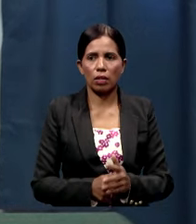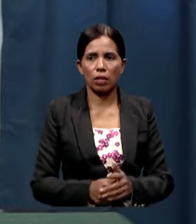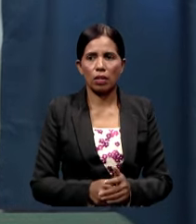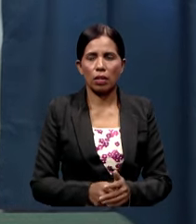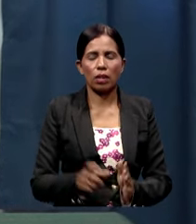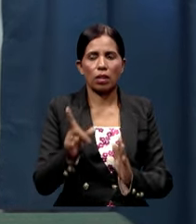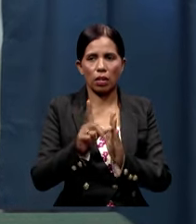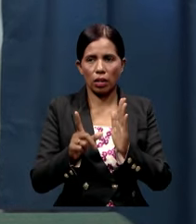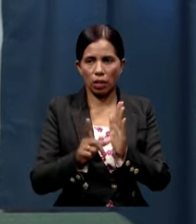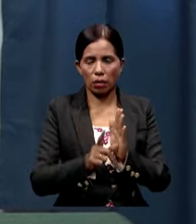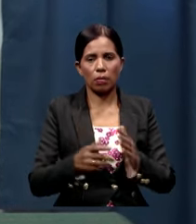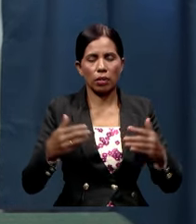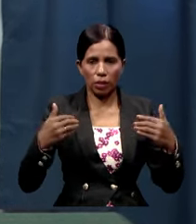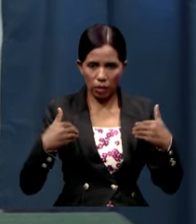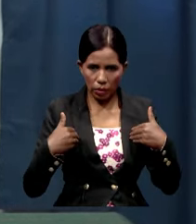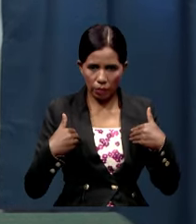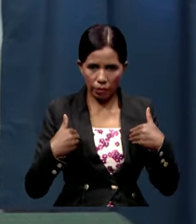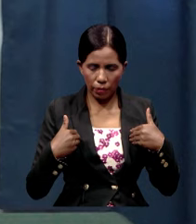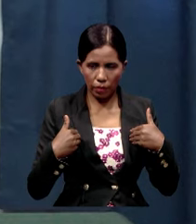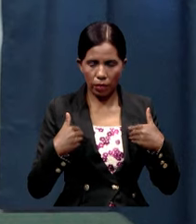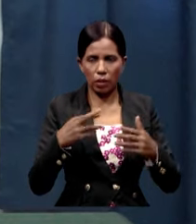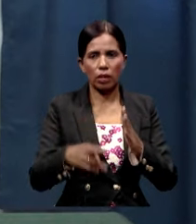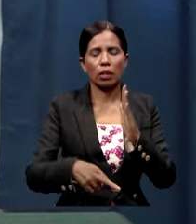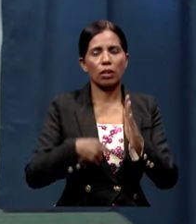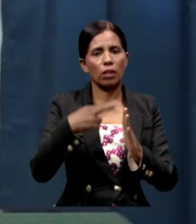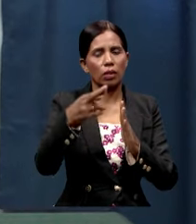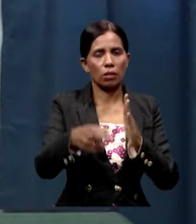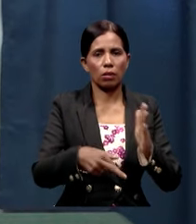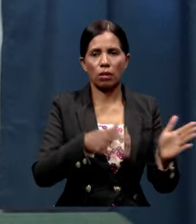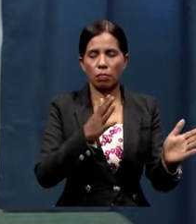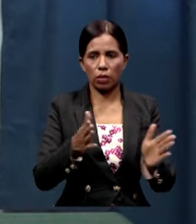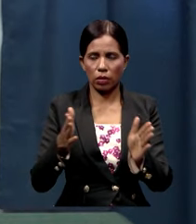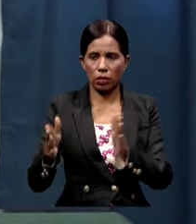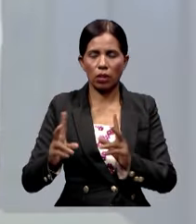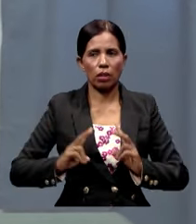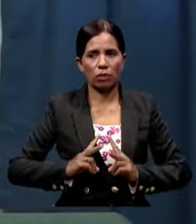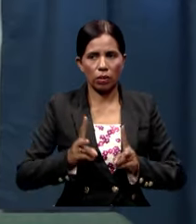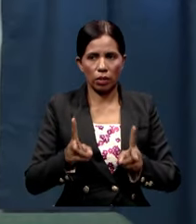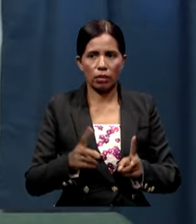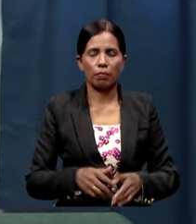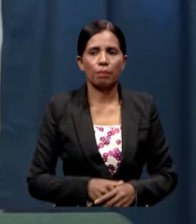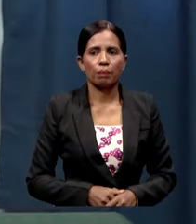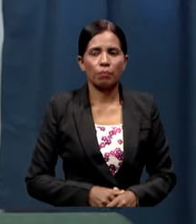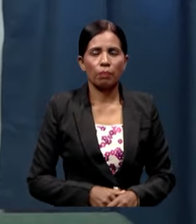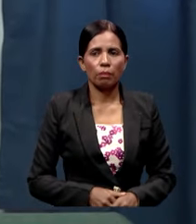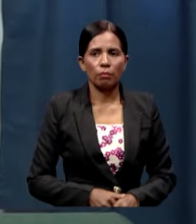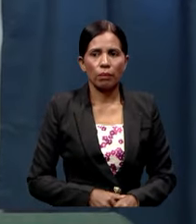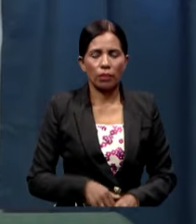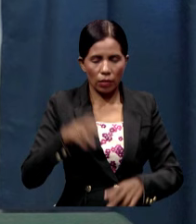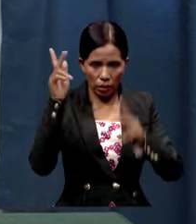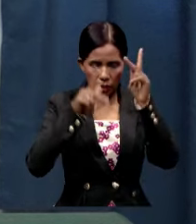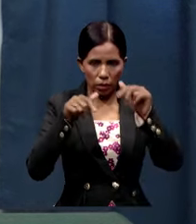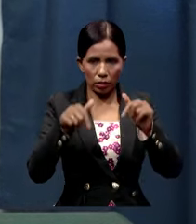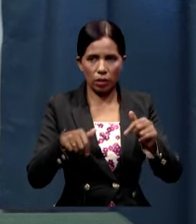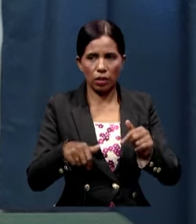legalidades, né, porque ia, legalidades, né, regula o processo veteranos, né. Caso se não se lembra, que estamos